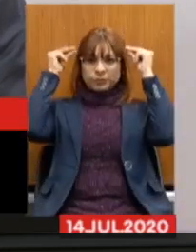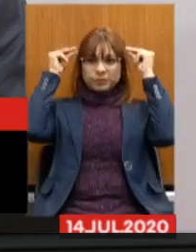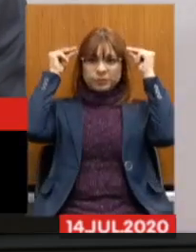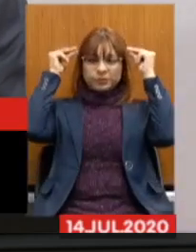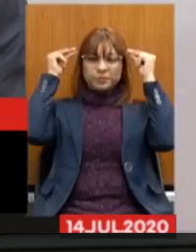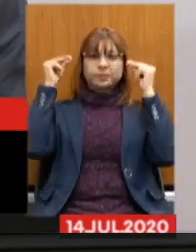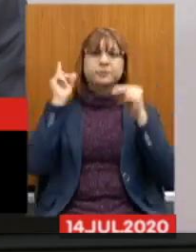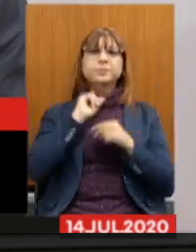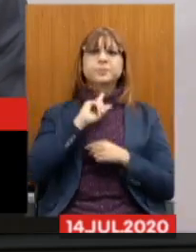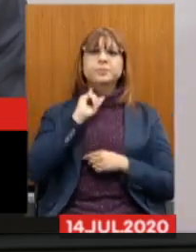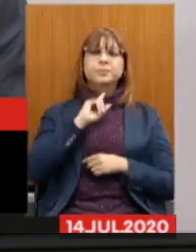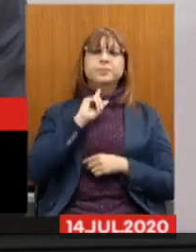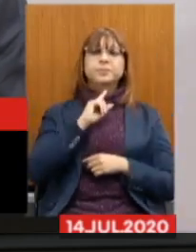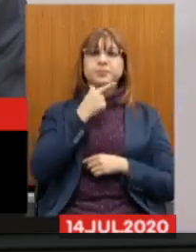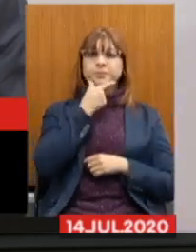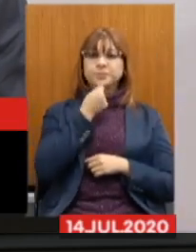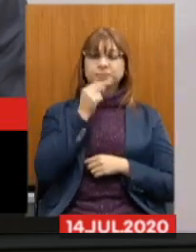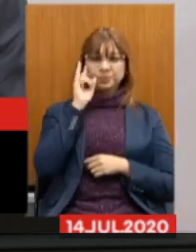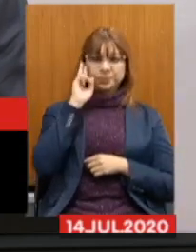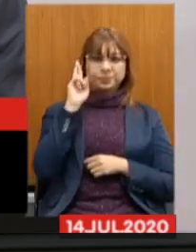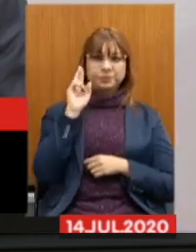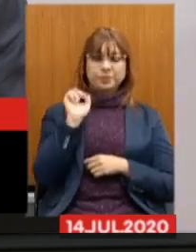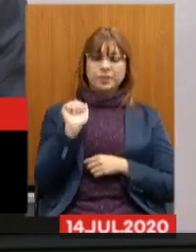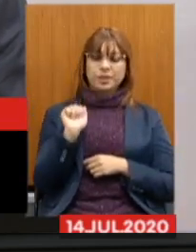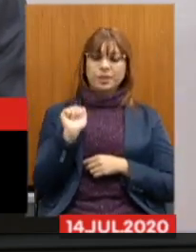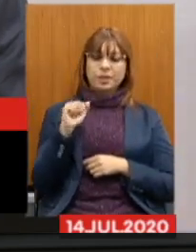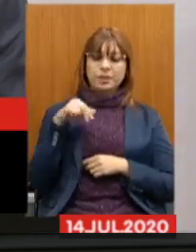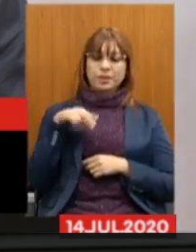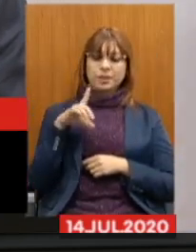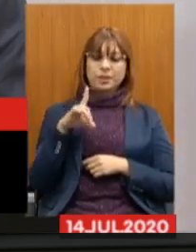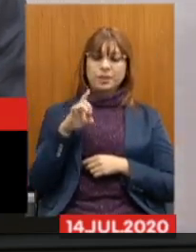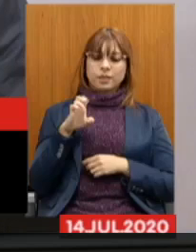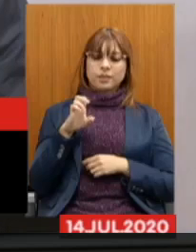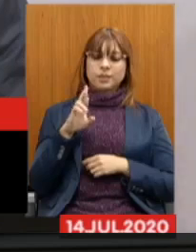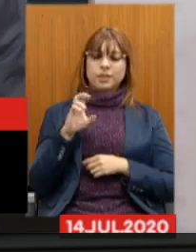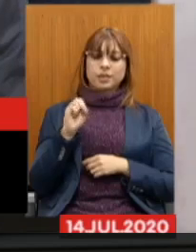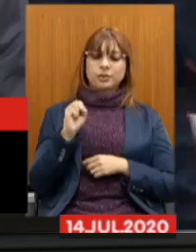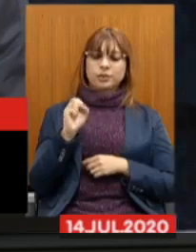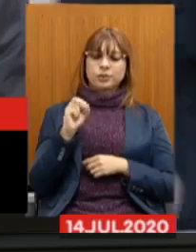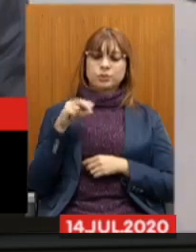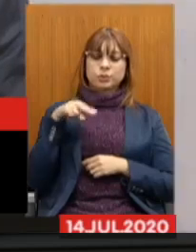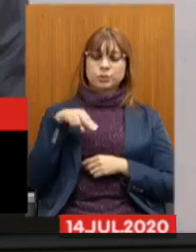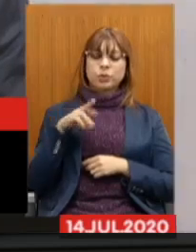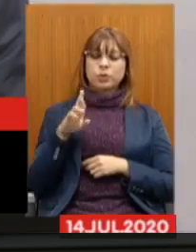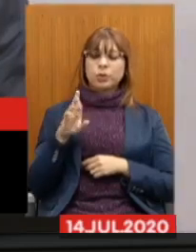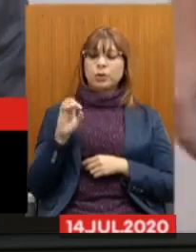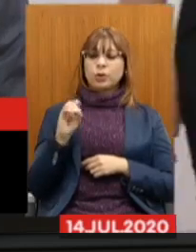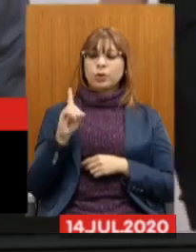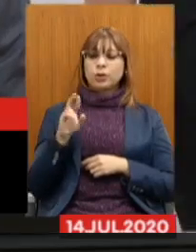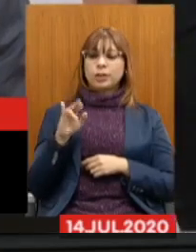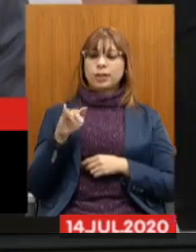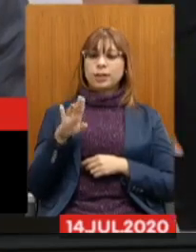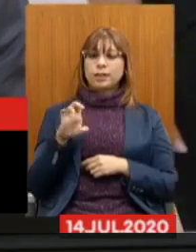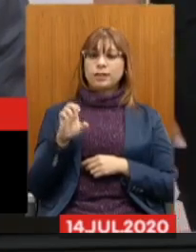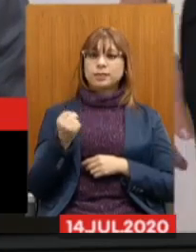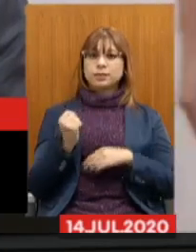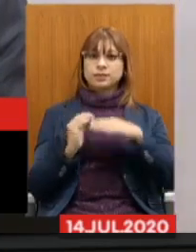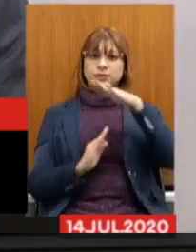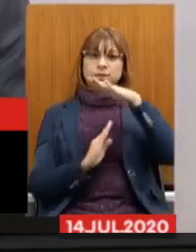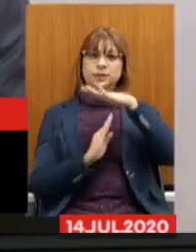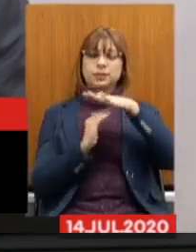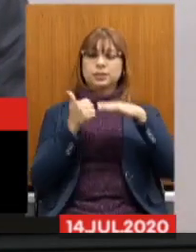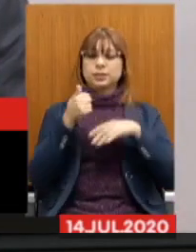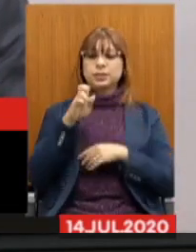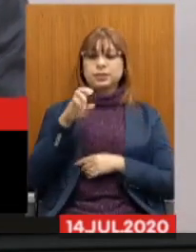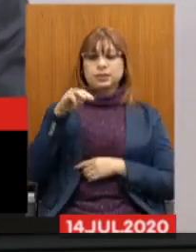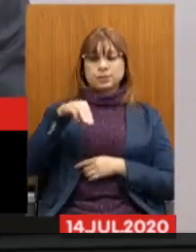Gerais, o senhor Anderson Rodrigues, que disporá de 15 minutos, senhor Anderson,